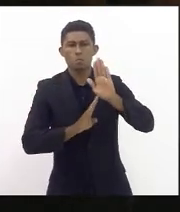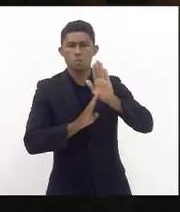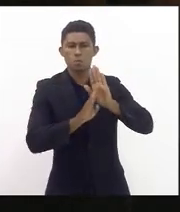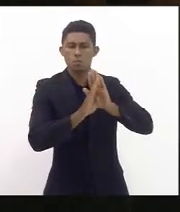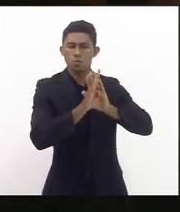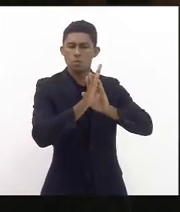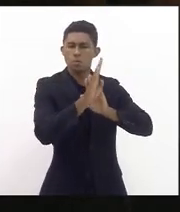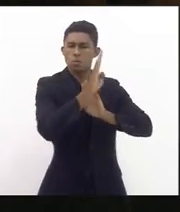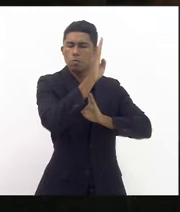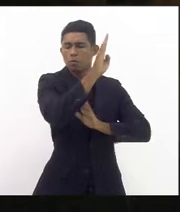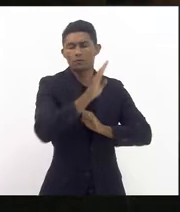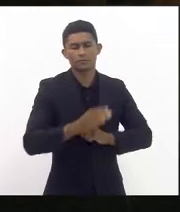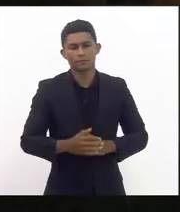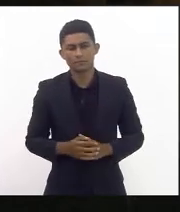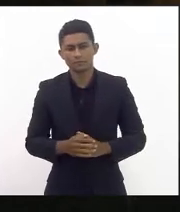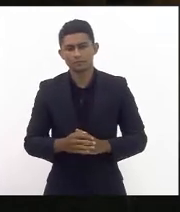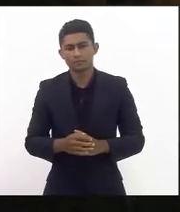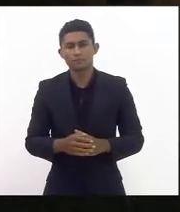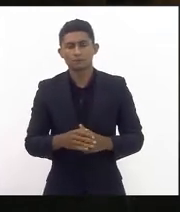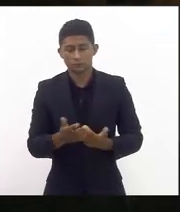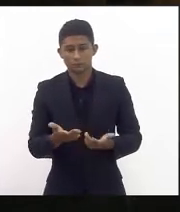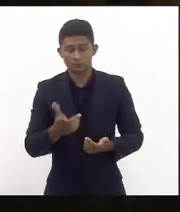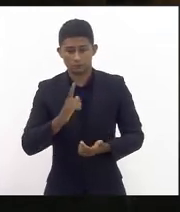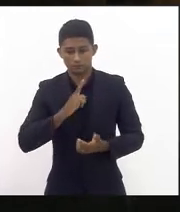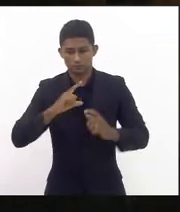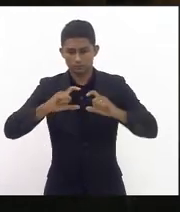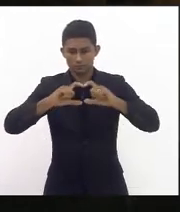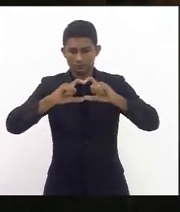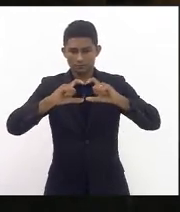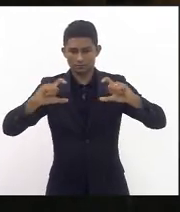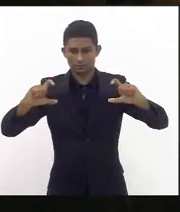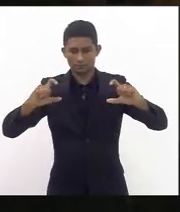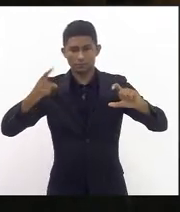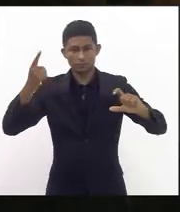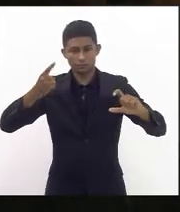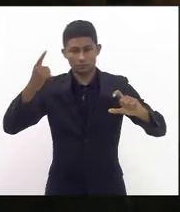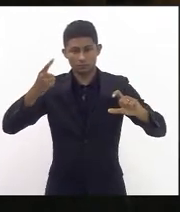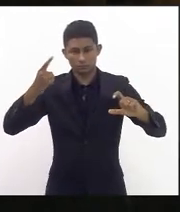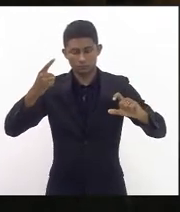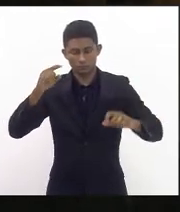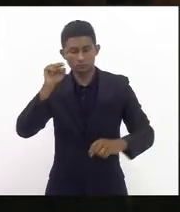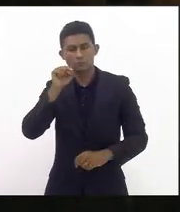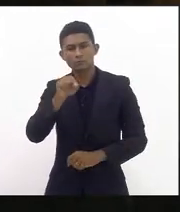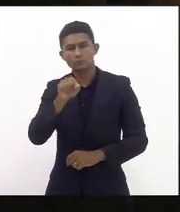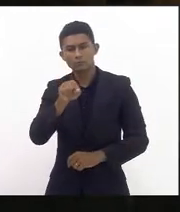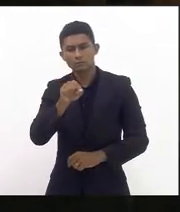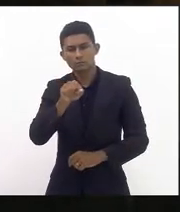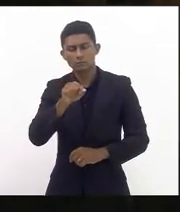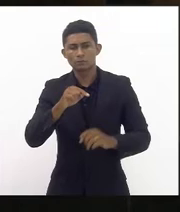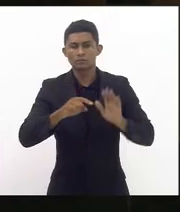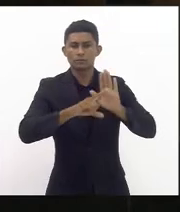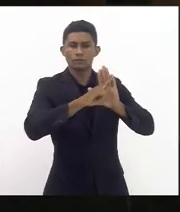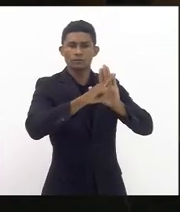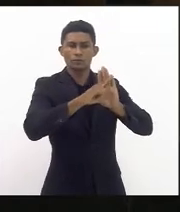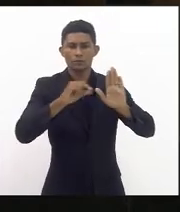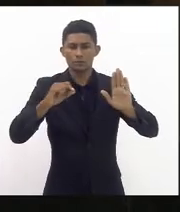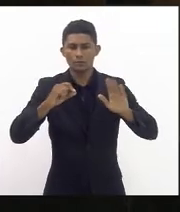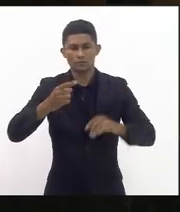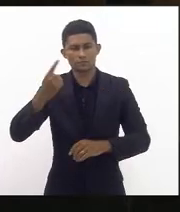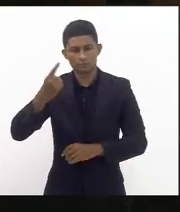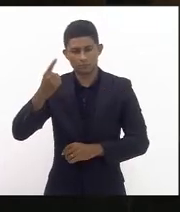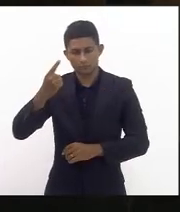No seu parágrafo único, inciso 1º do artigo